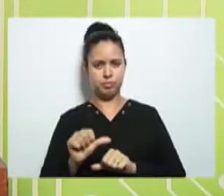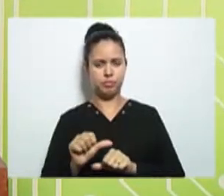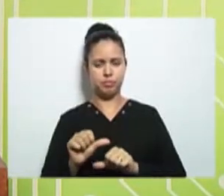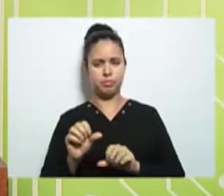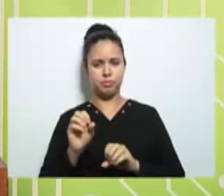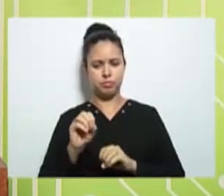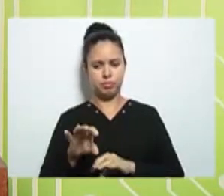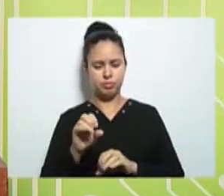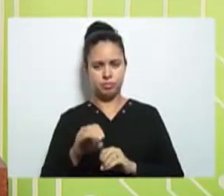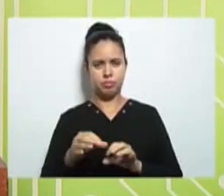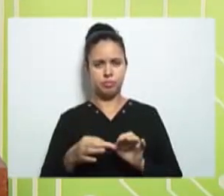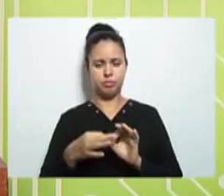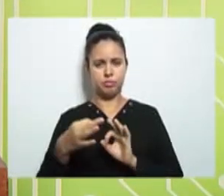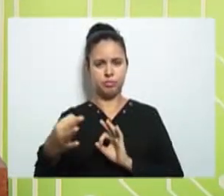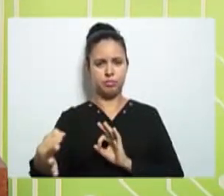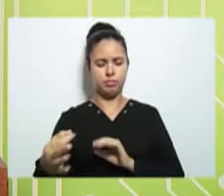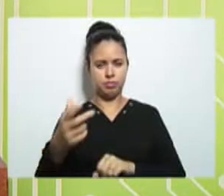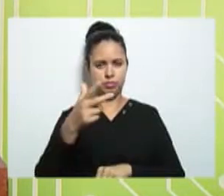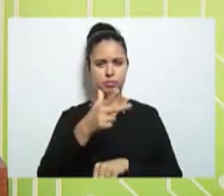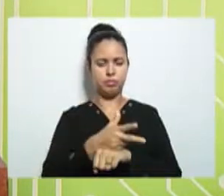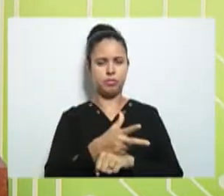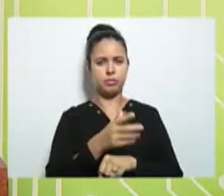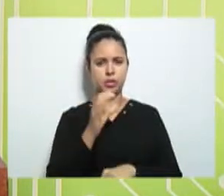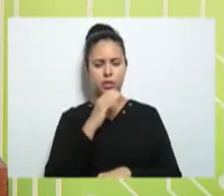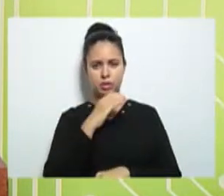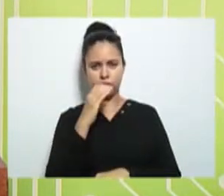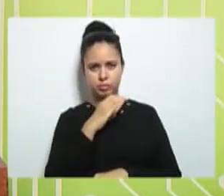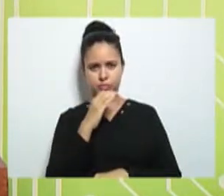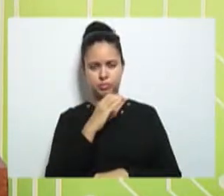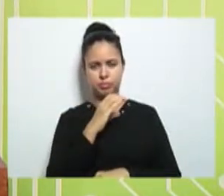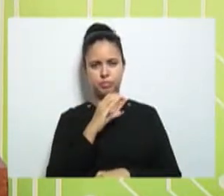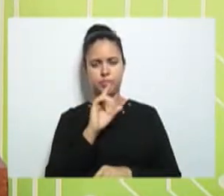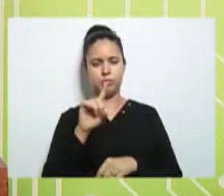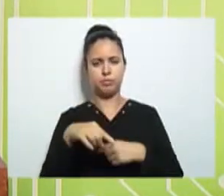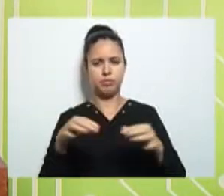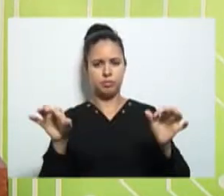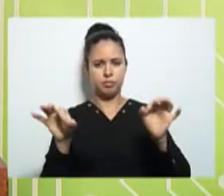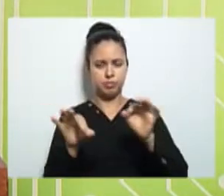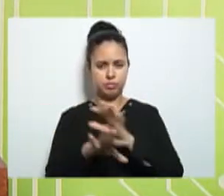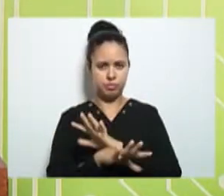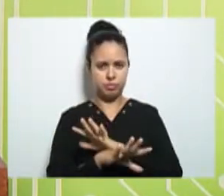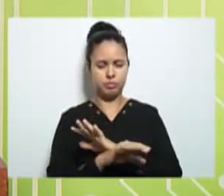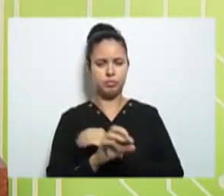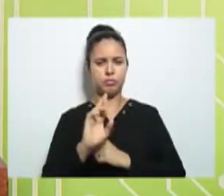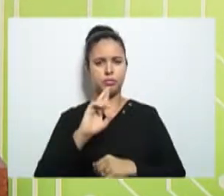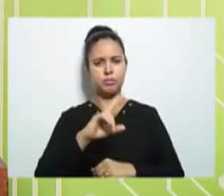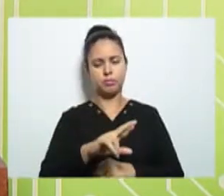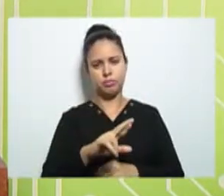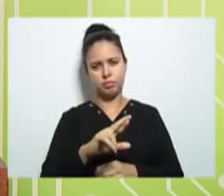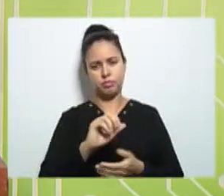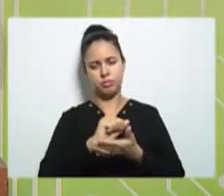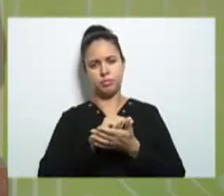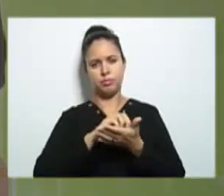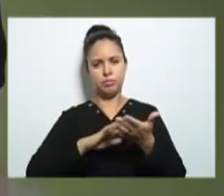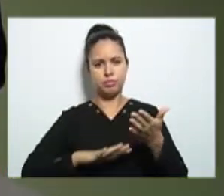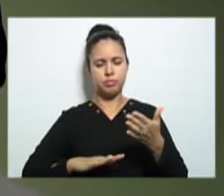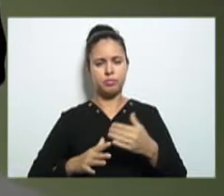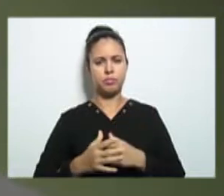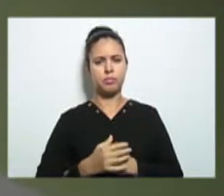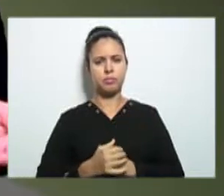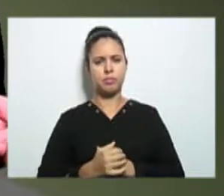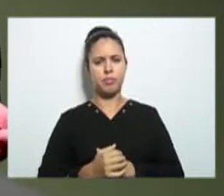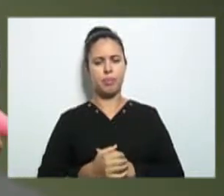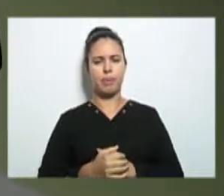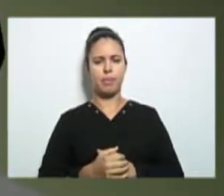educação à distância. Eu convido vocês a ver só esse videozinho rapidinho. A gente finaliza o nosso assunto e vai para a correção das atividades, ok?